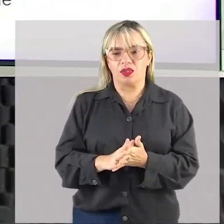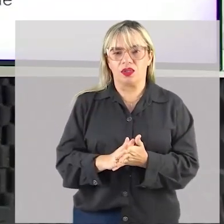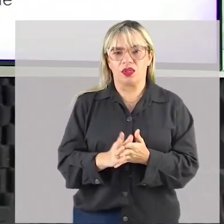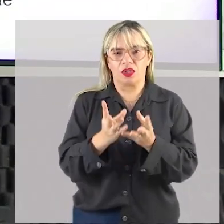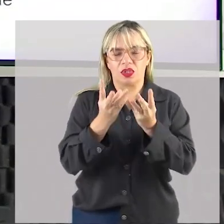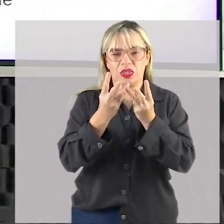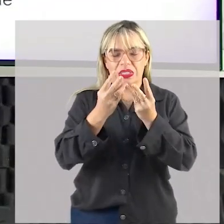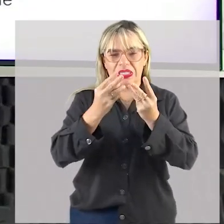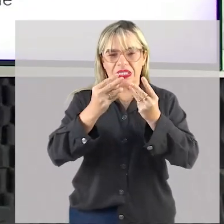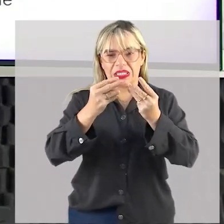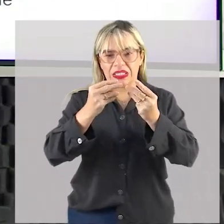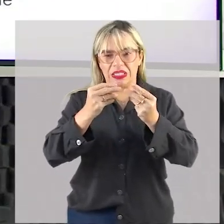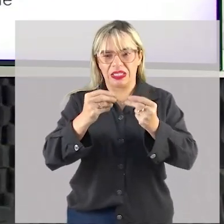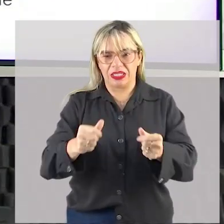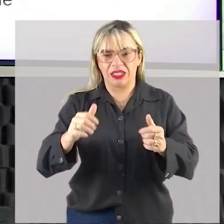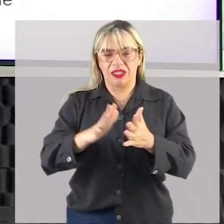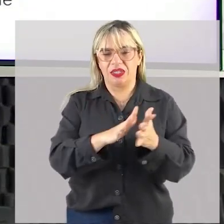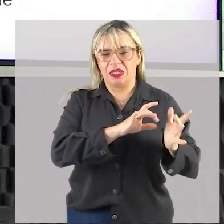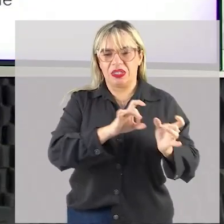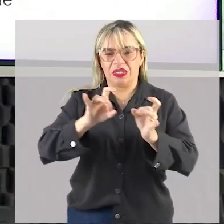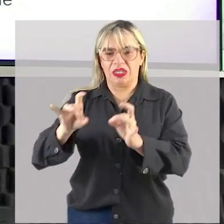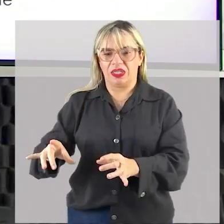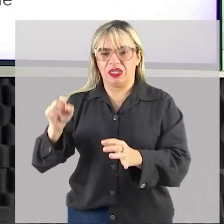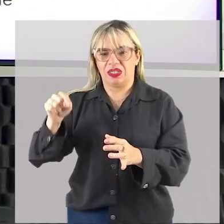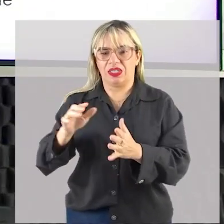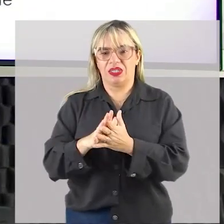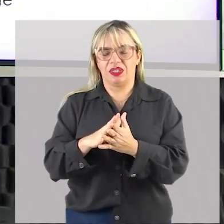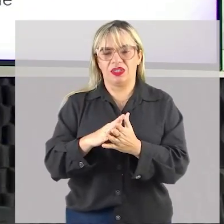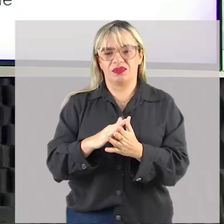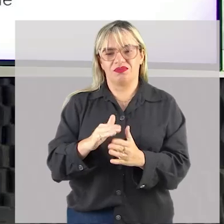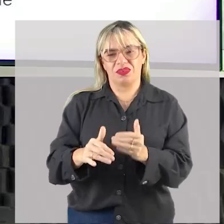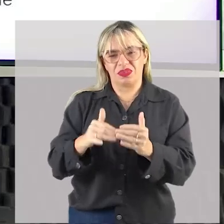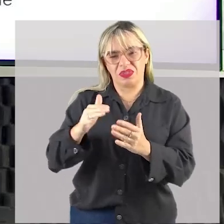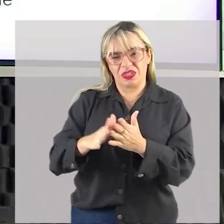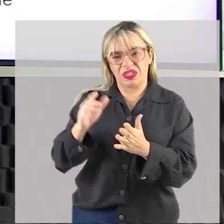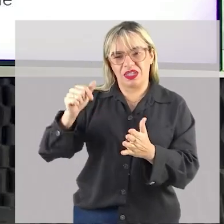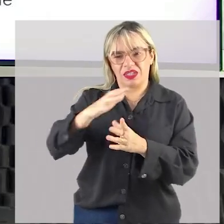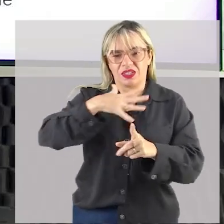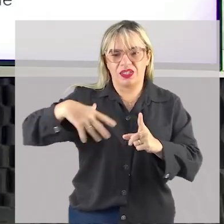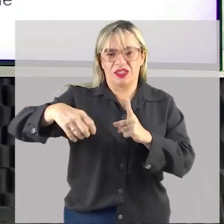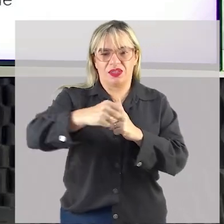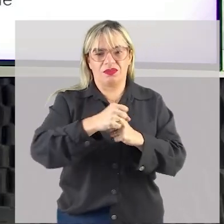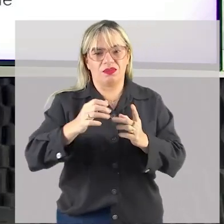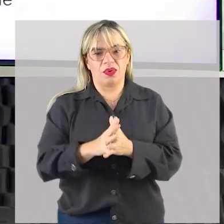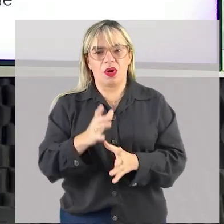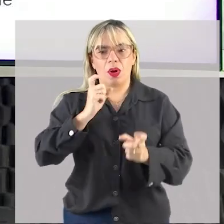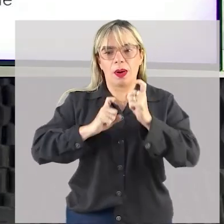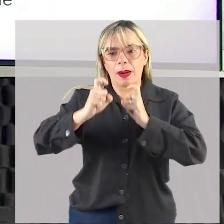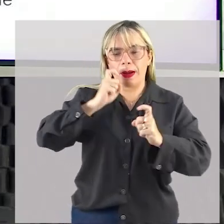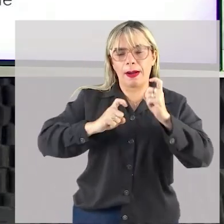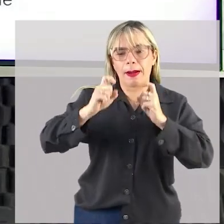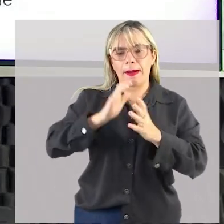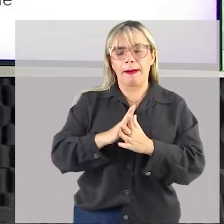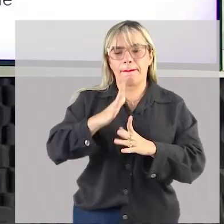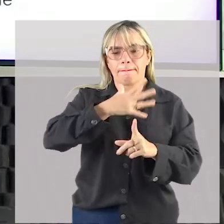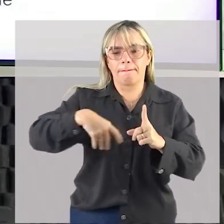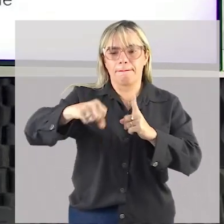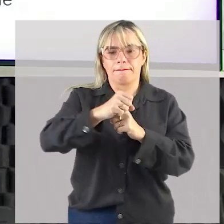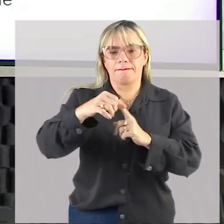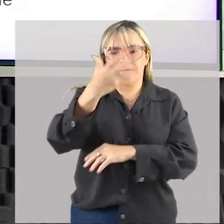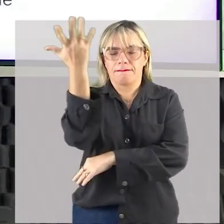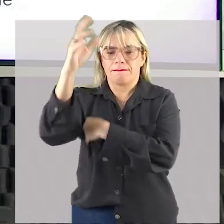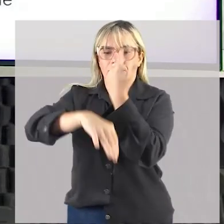sociedade traz para a humanidade uma preocupação socioambiental, em especial pela quantidade de